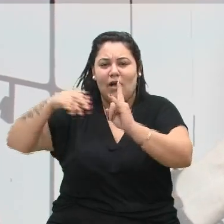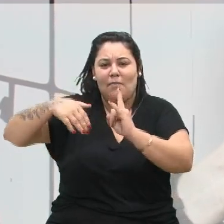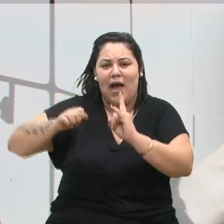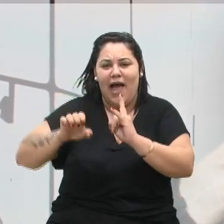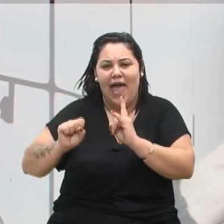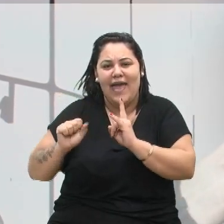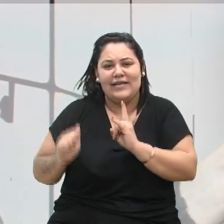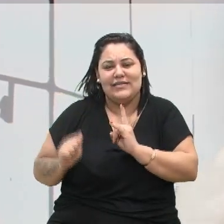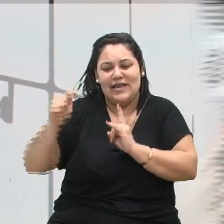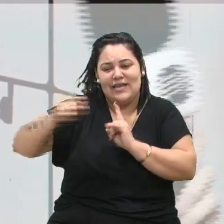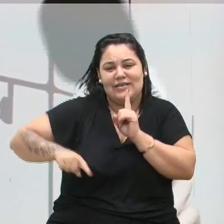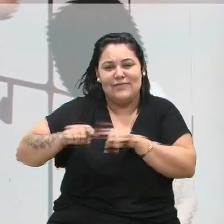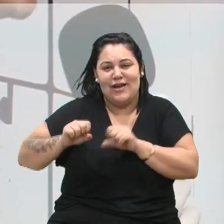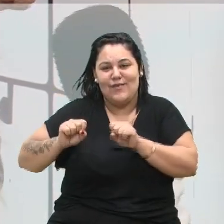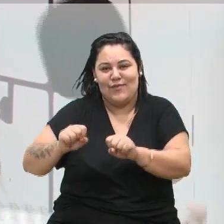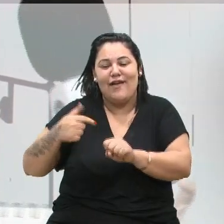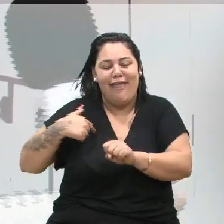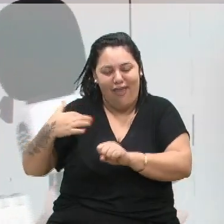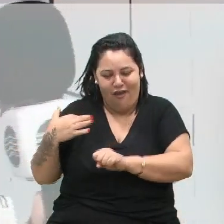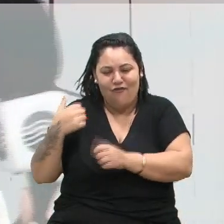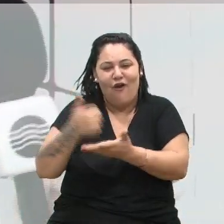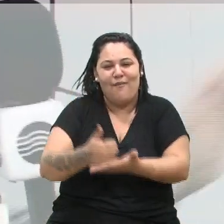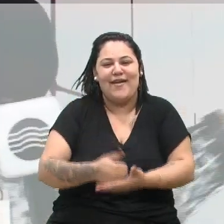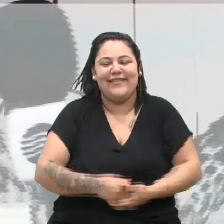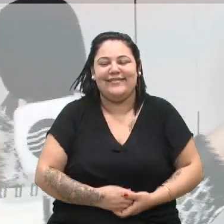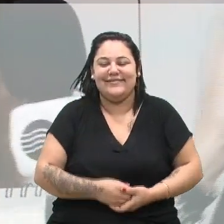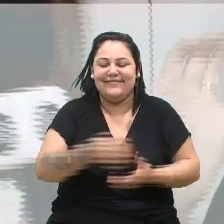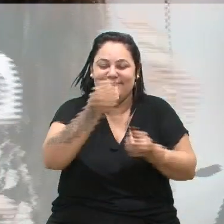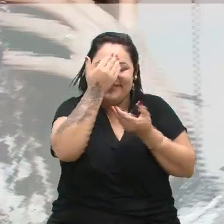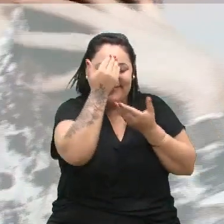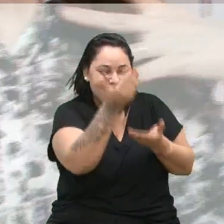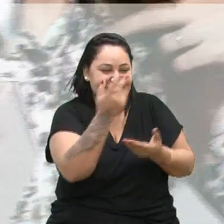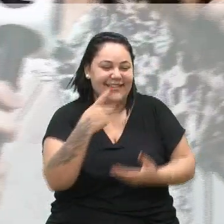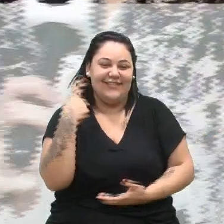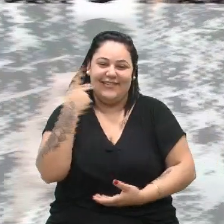ter que sair, conte comigo. Muito obrigada, vereador. A gente agora